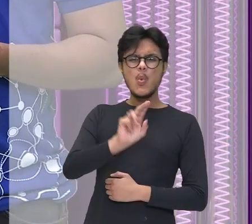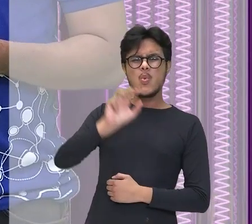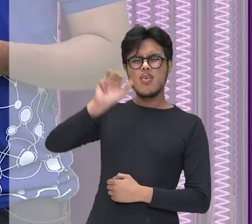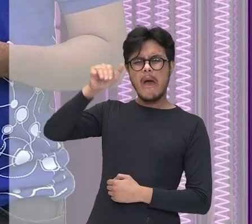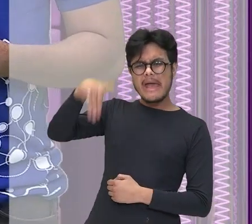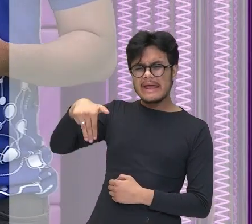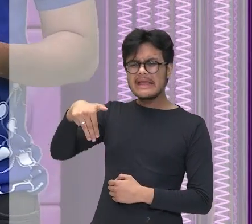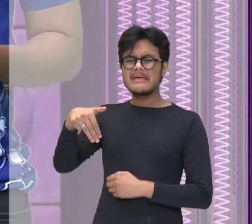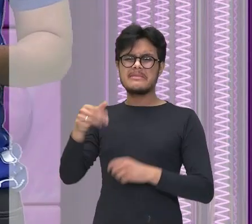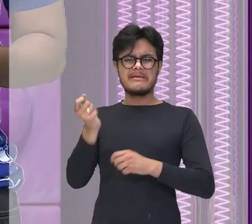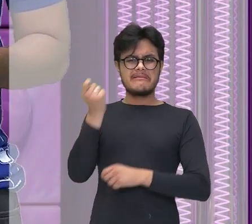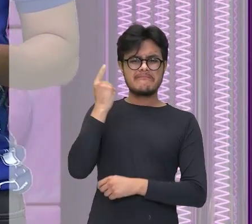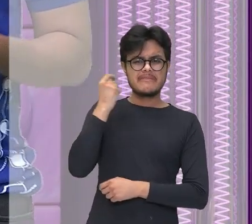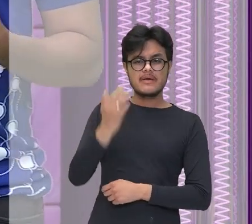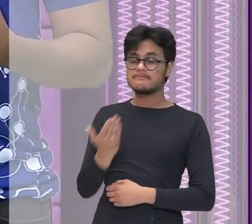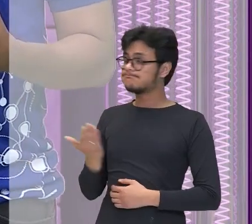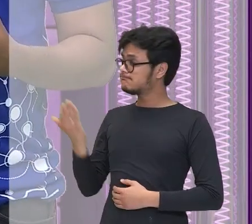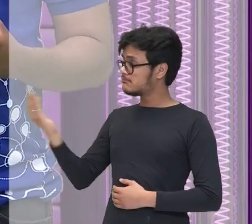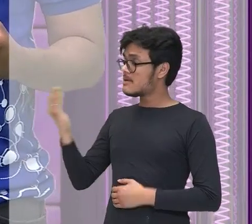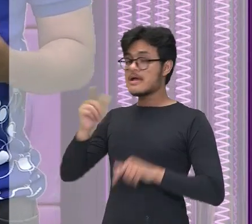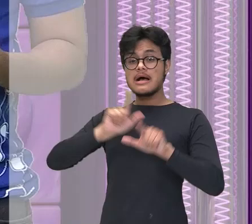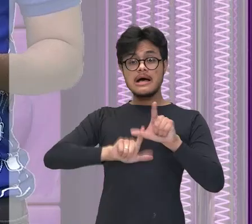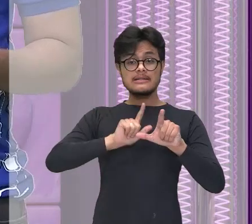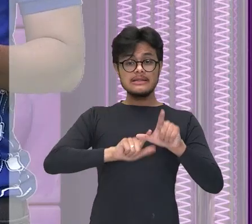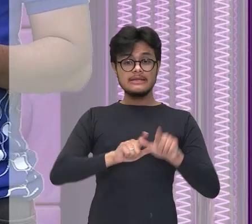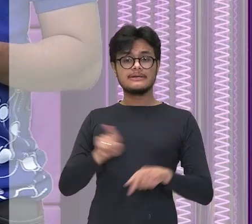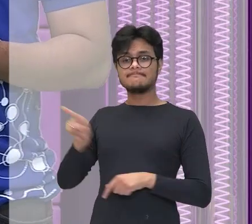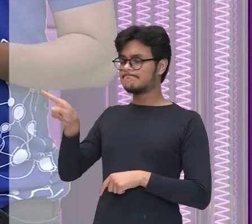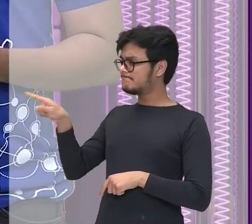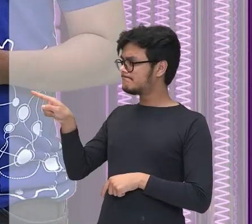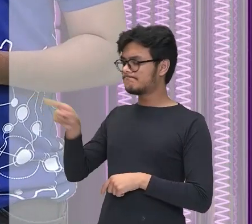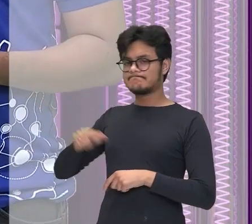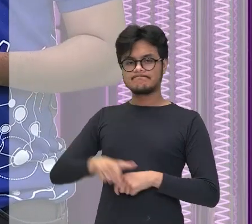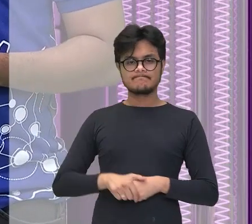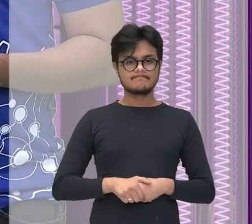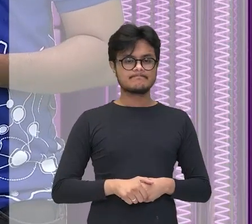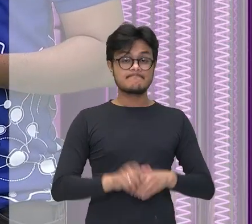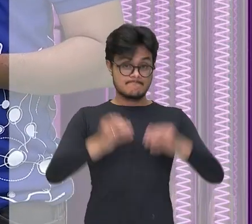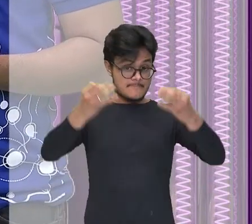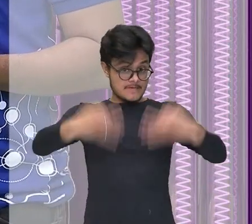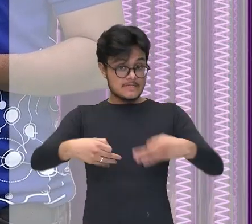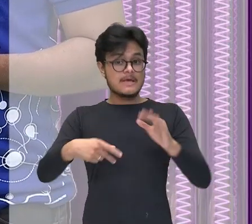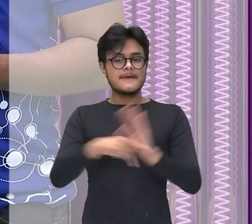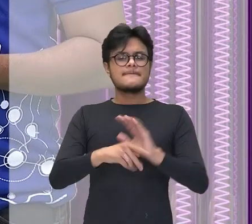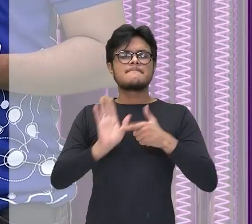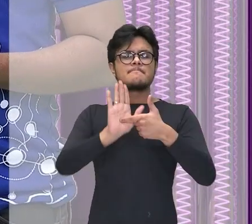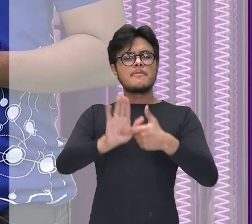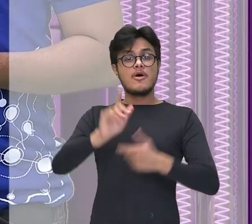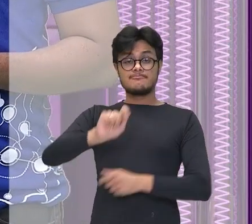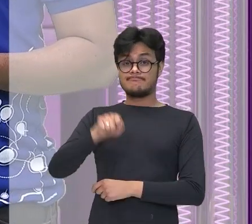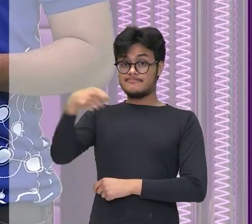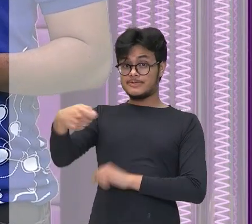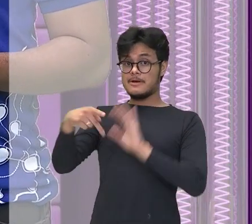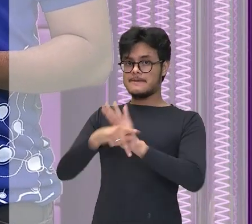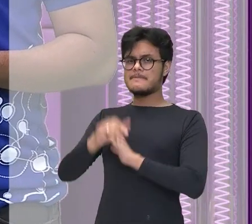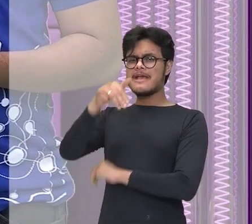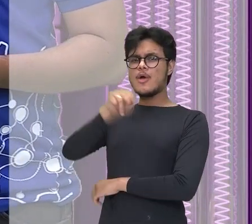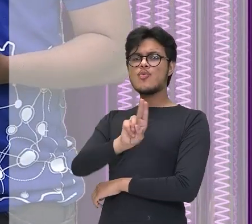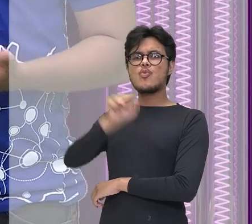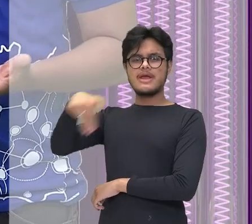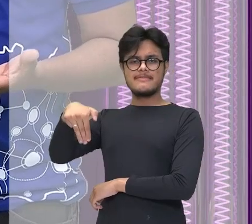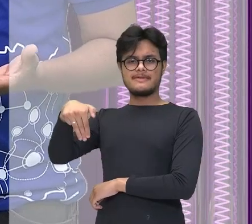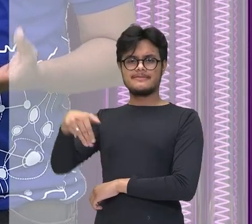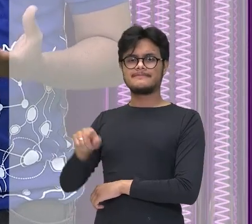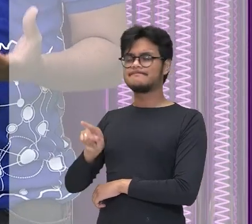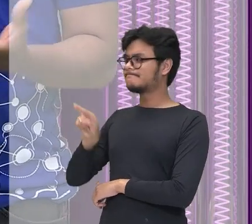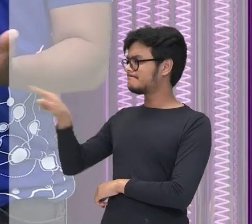tá bom? Então, um micrômetro equivale a... Ele vai ser representado por essa letra M, meio estranho aqui, que é